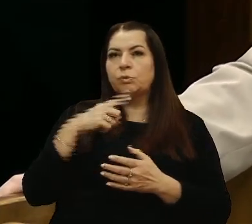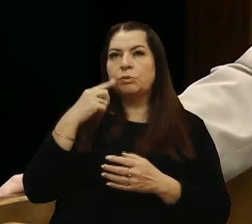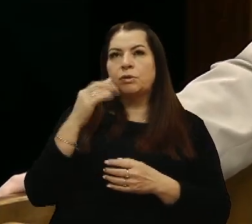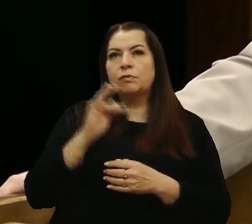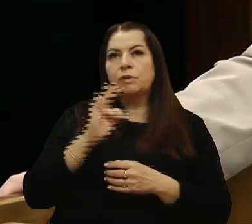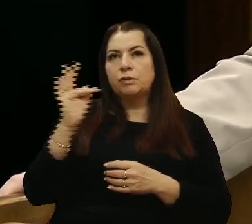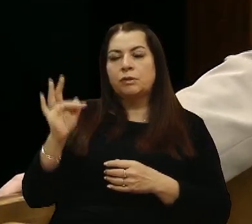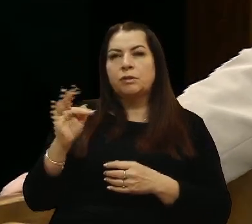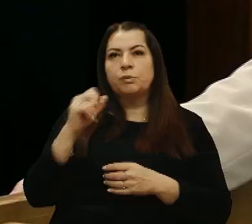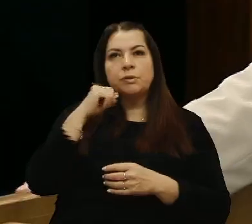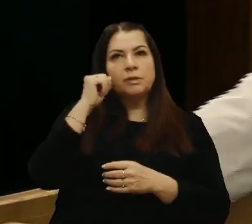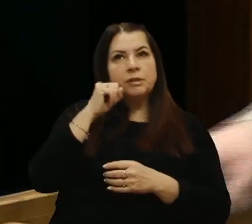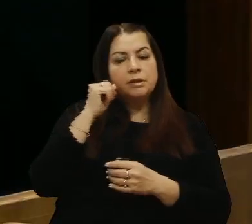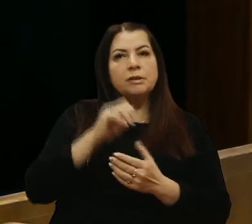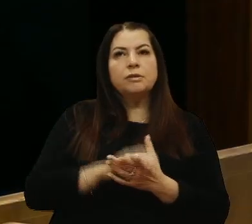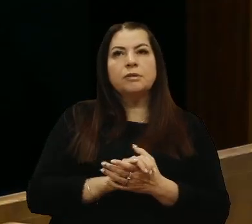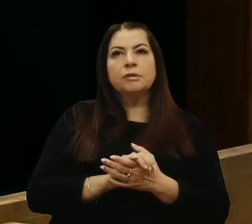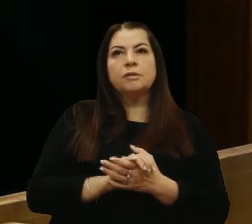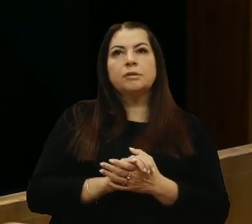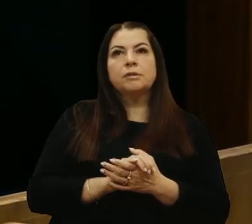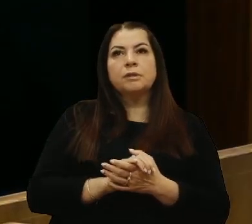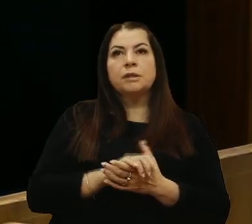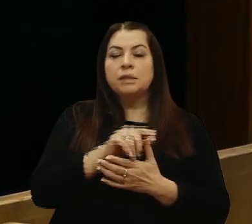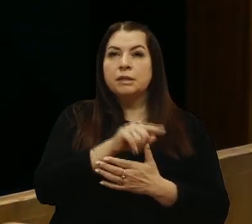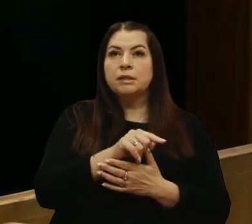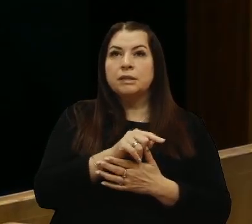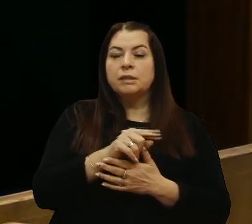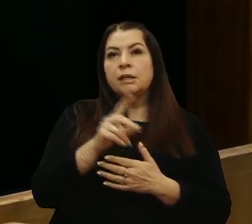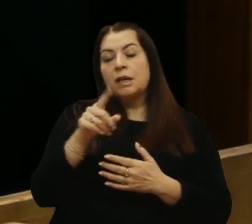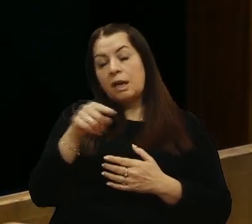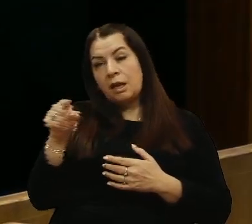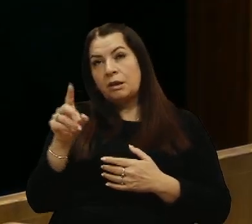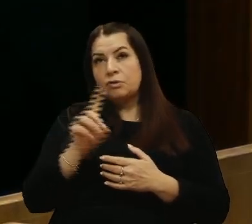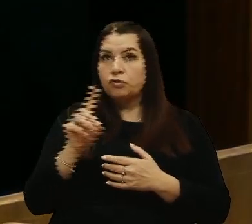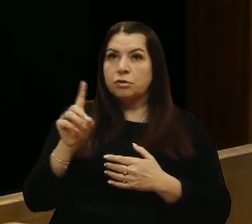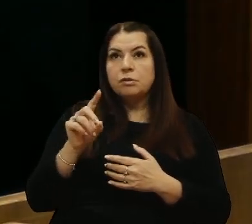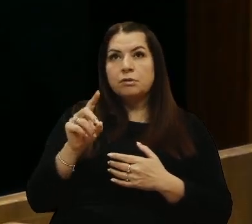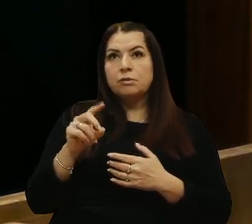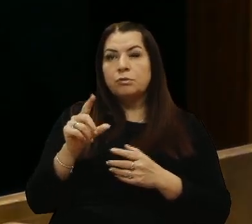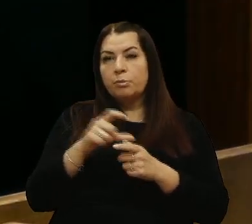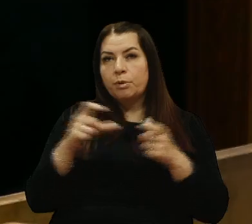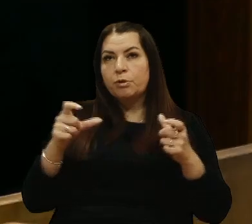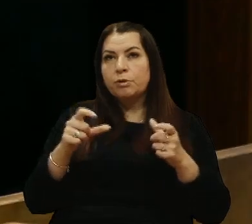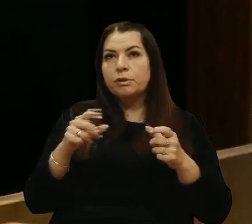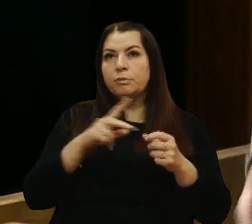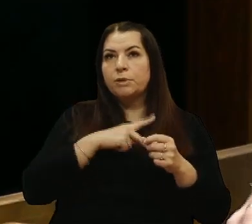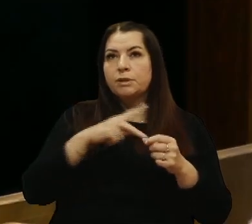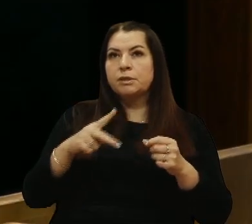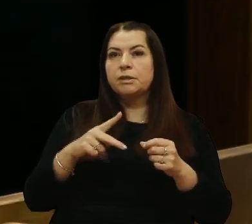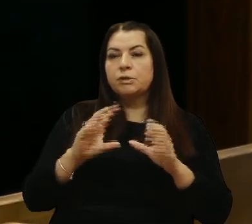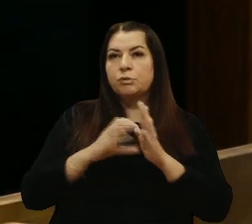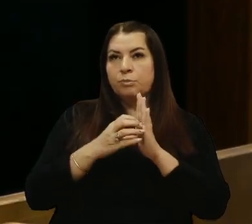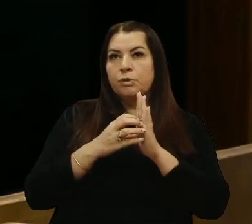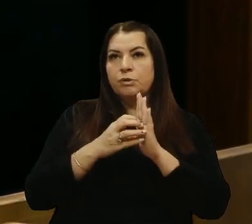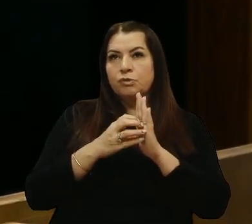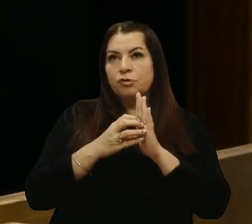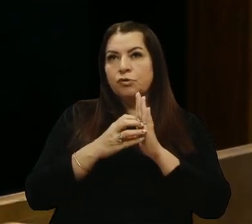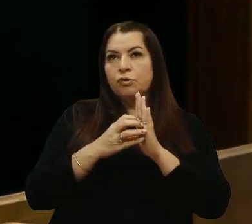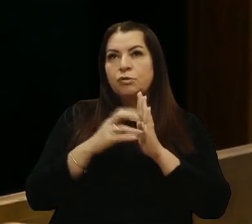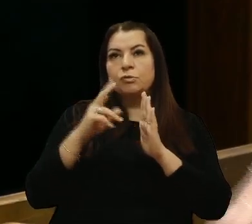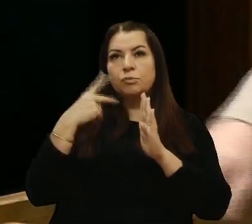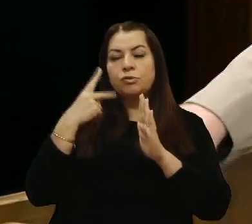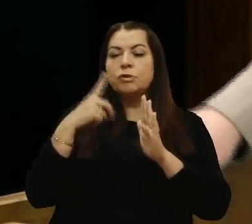têm privilégio, senadores da República. E, graças à direita, em parcela significativa, até os presidentes de partido iam ter